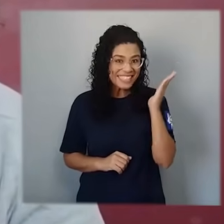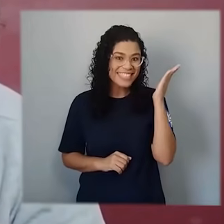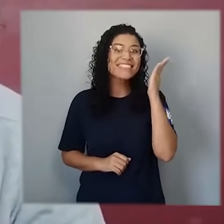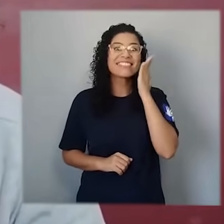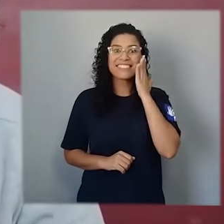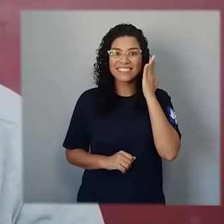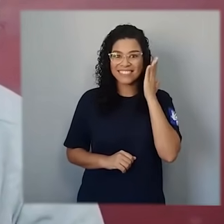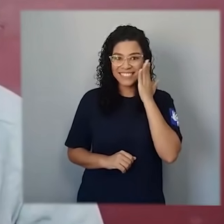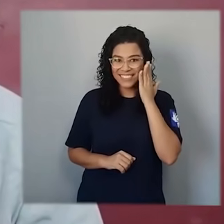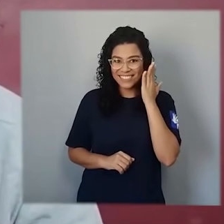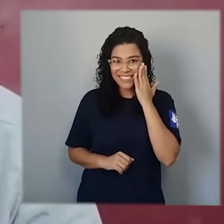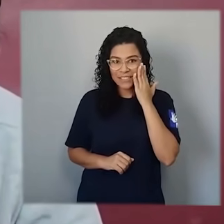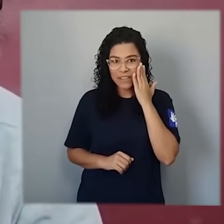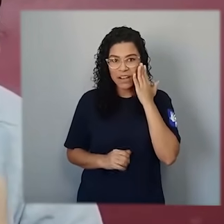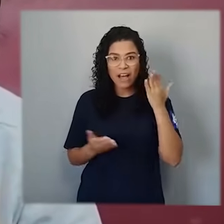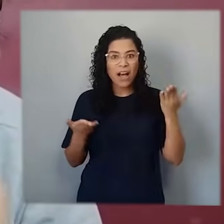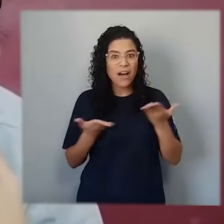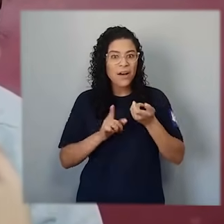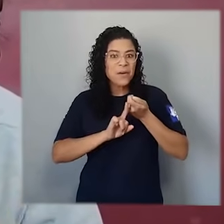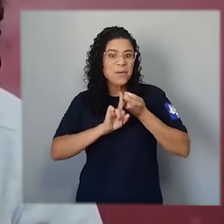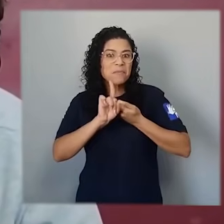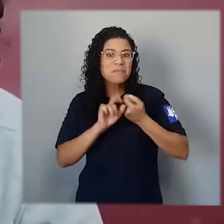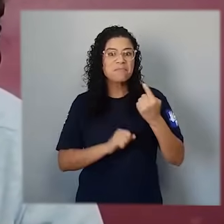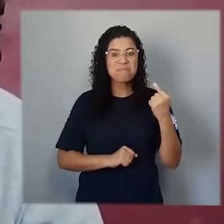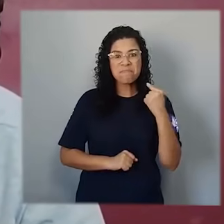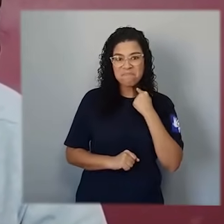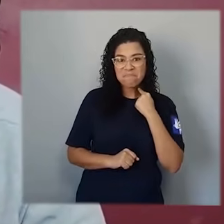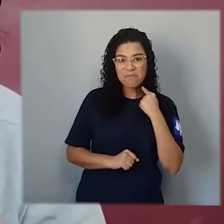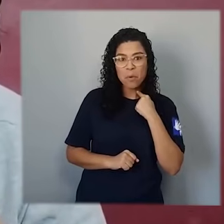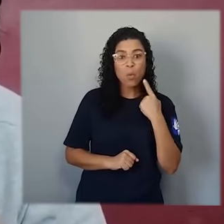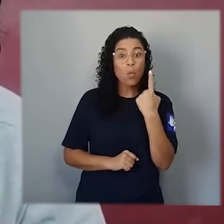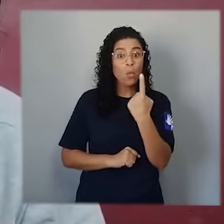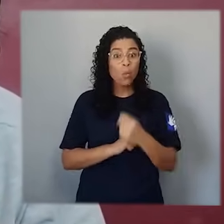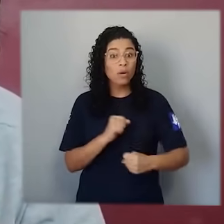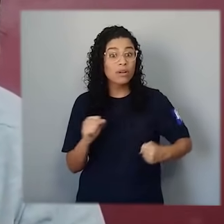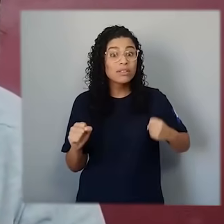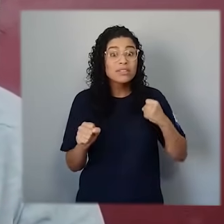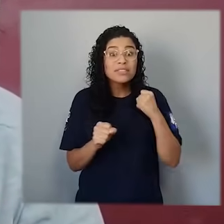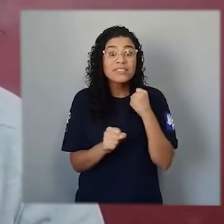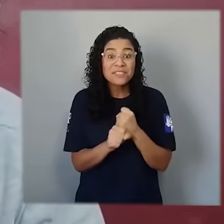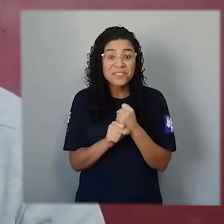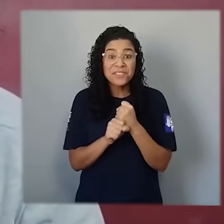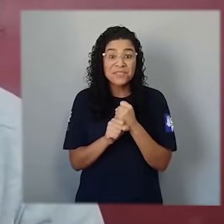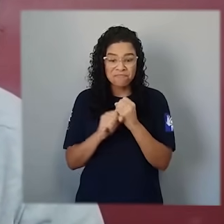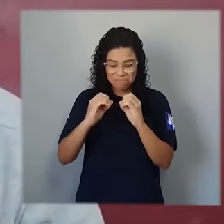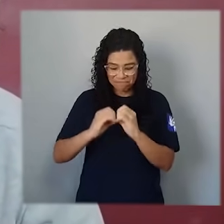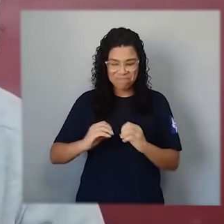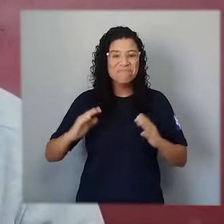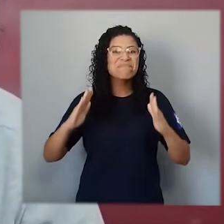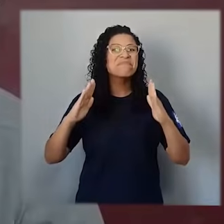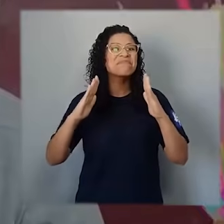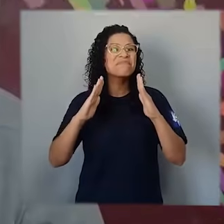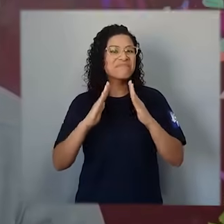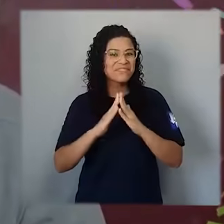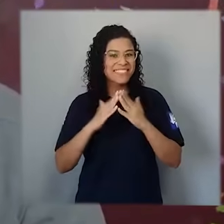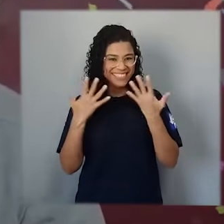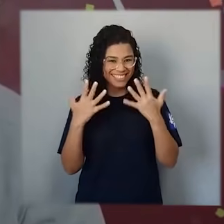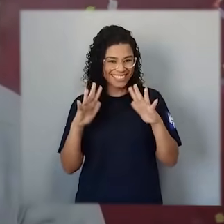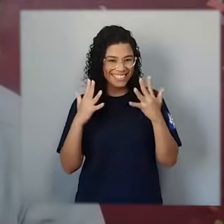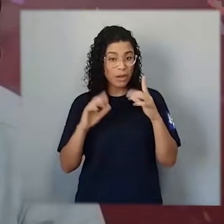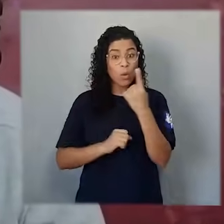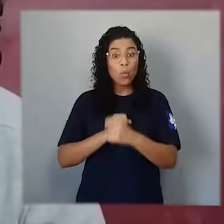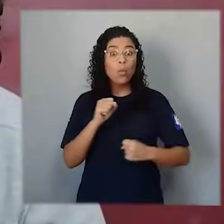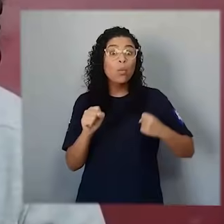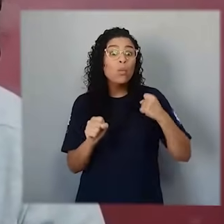Vocês têm noção que nesse mês de maio fez 1 ano do programa Saberes em Casa?